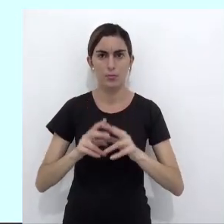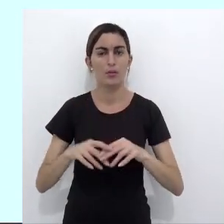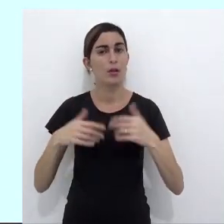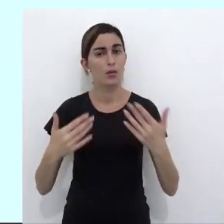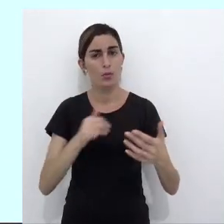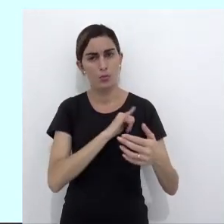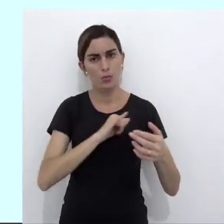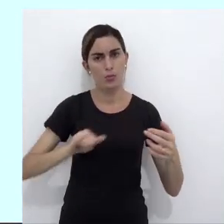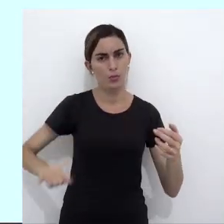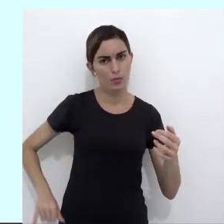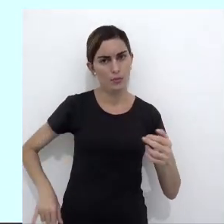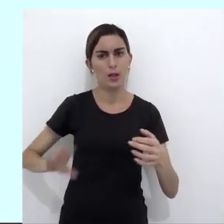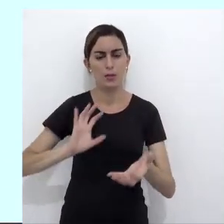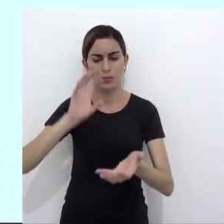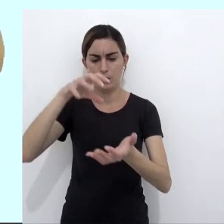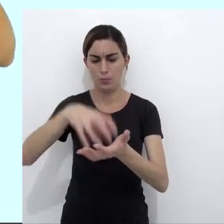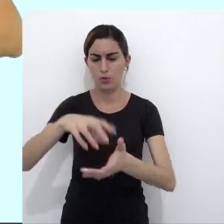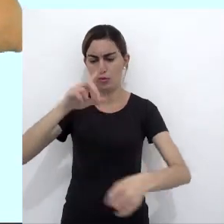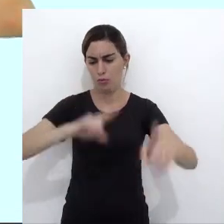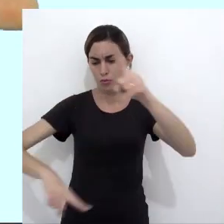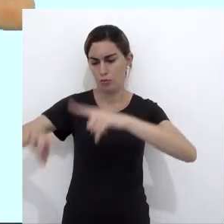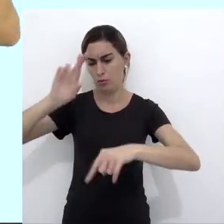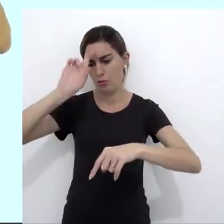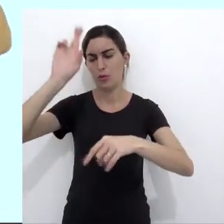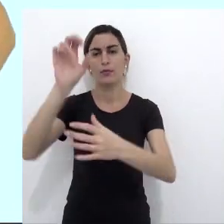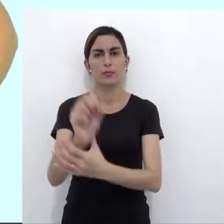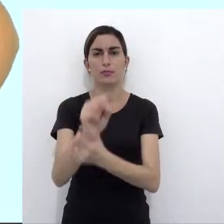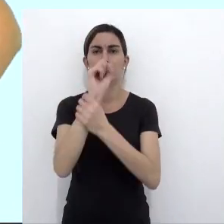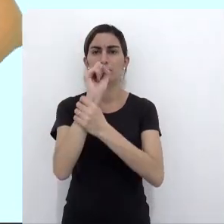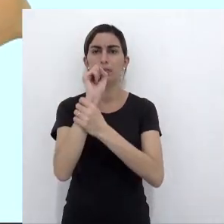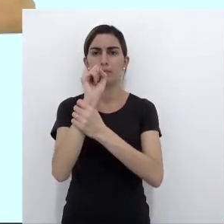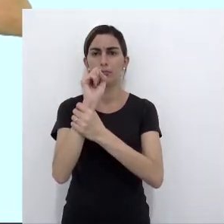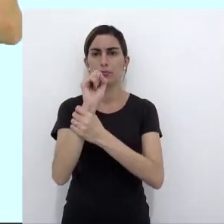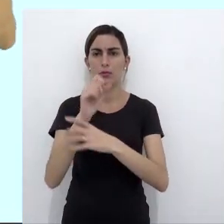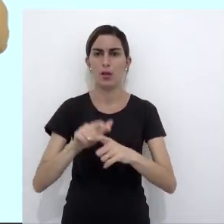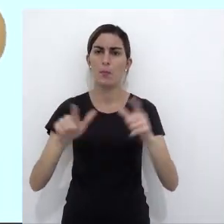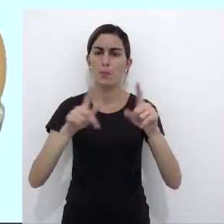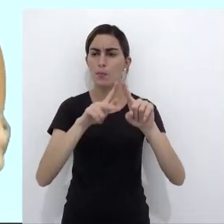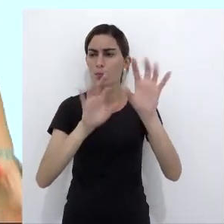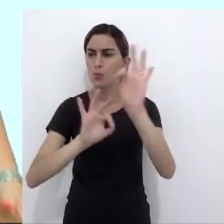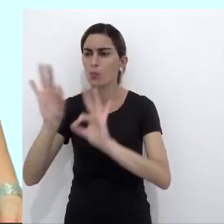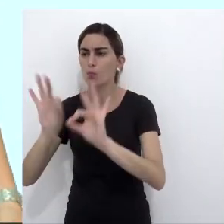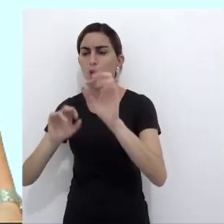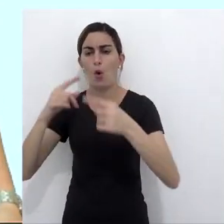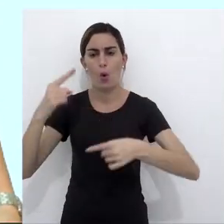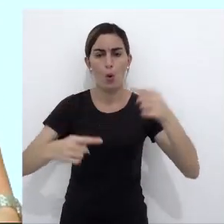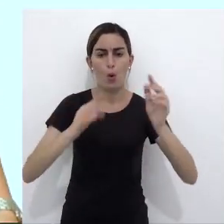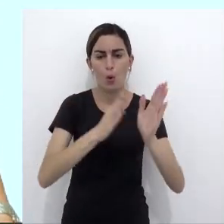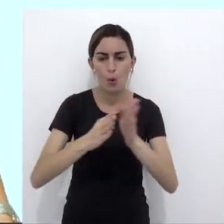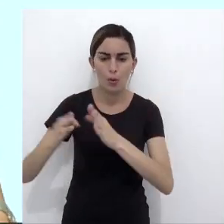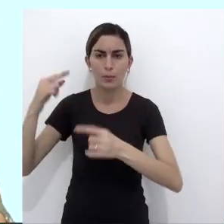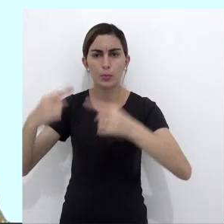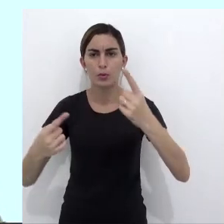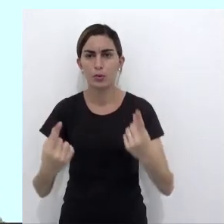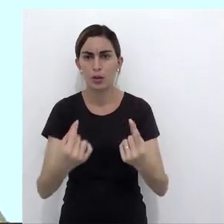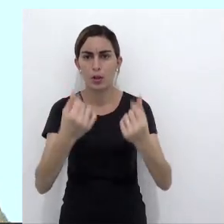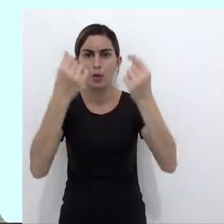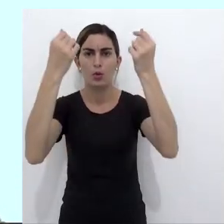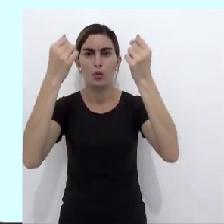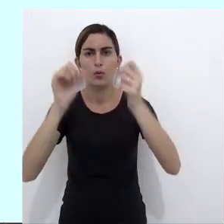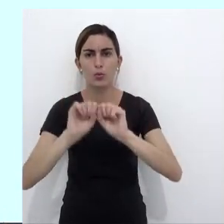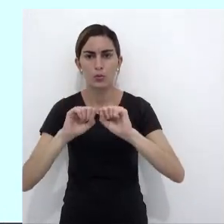E o imperador, com esse centralismo na mão, garantiria a manutenção da ordem política,